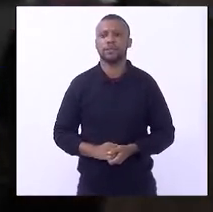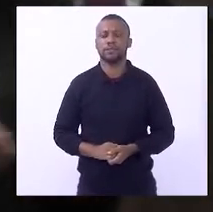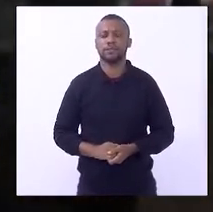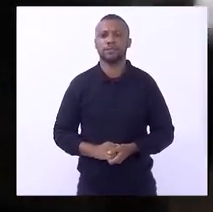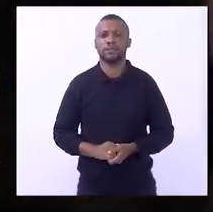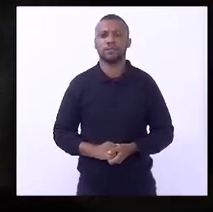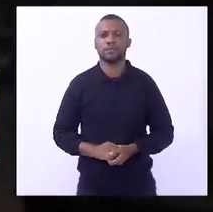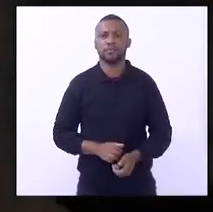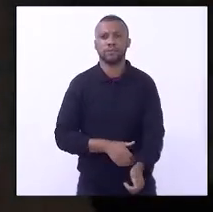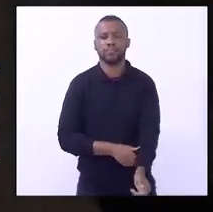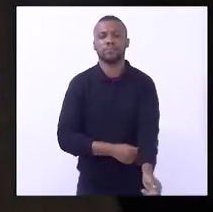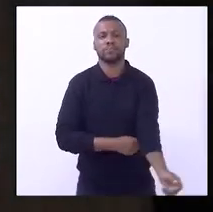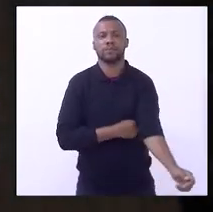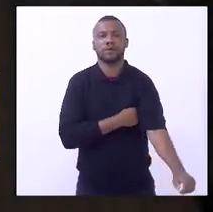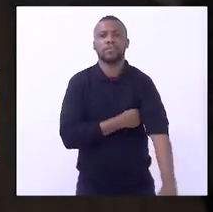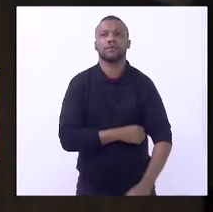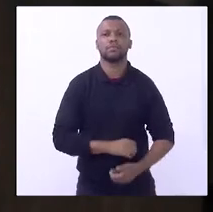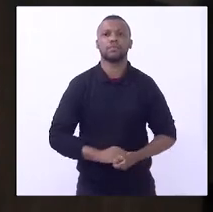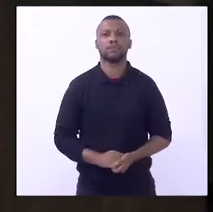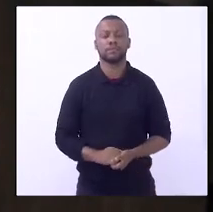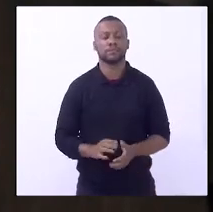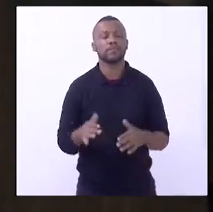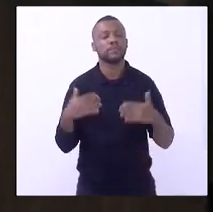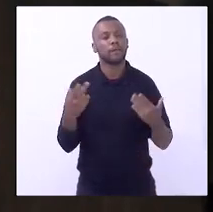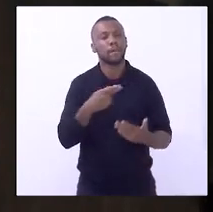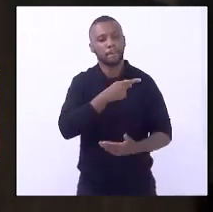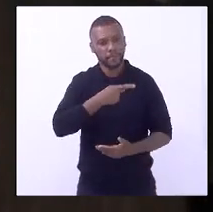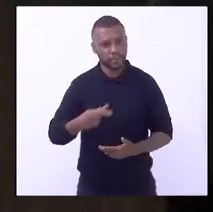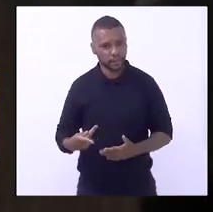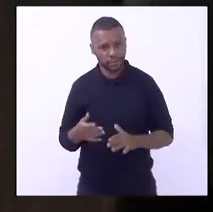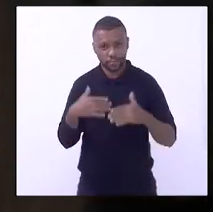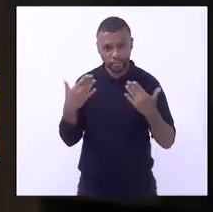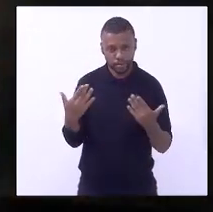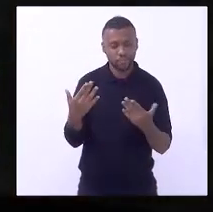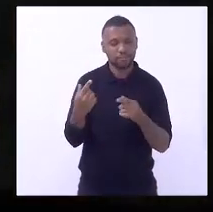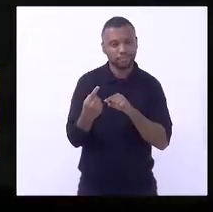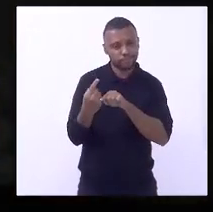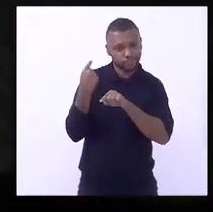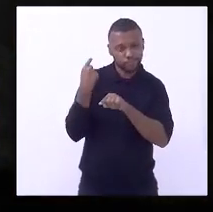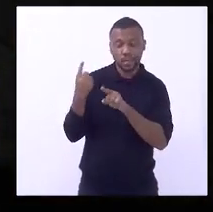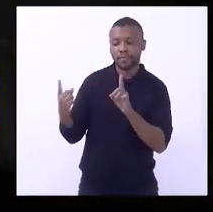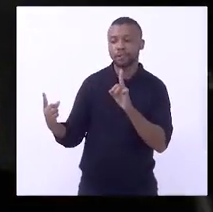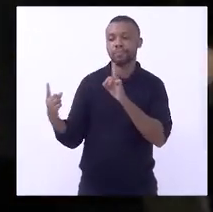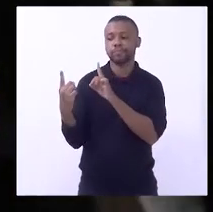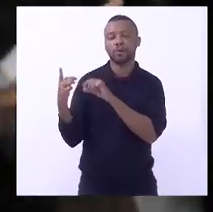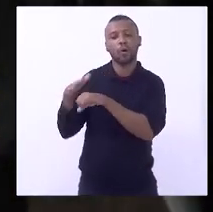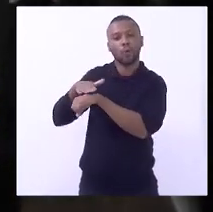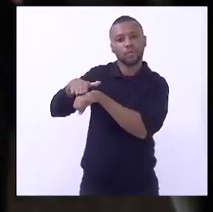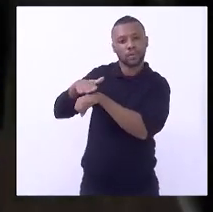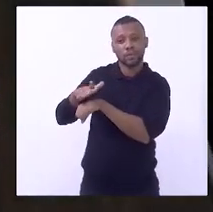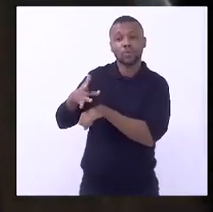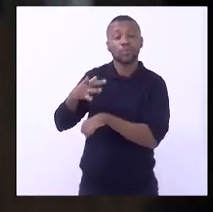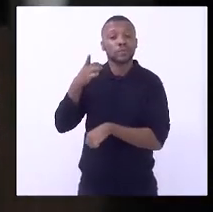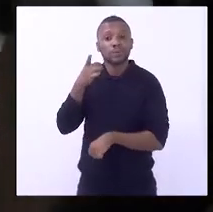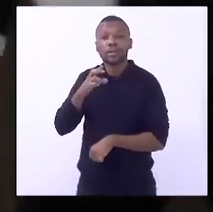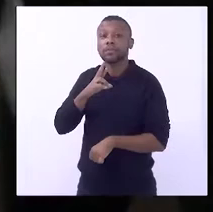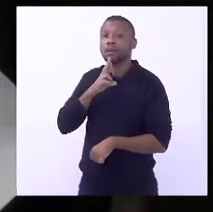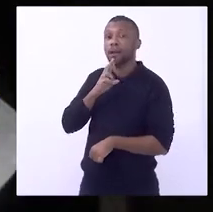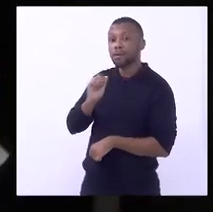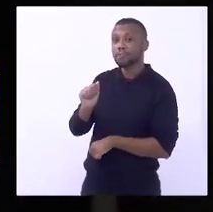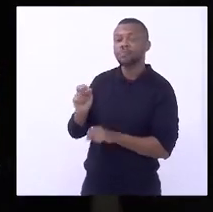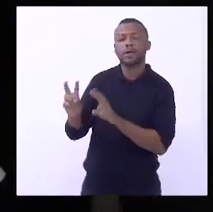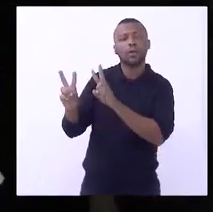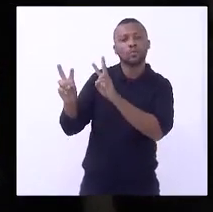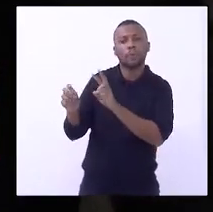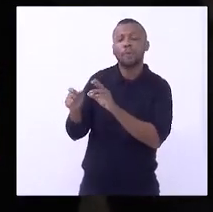onde? Eu estava conversando ainda há pouco com o deputado Amorim sobre uma luta que